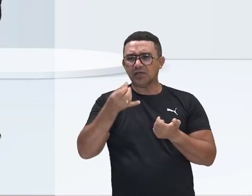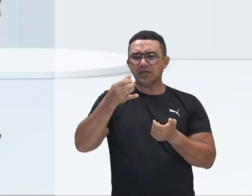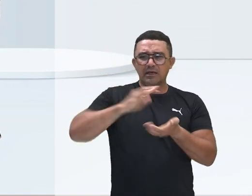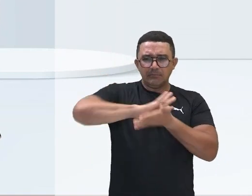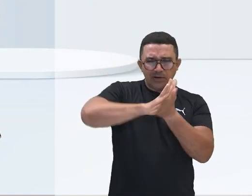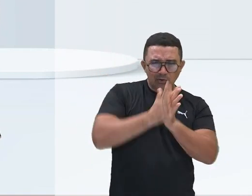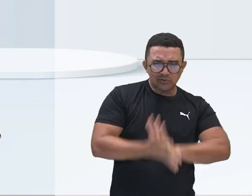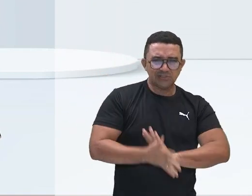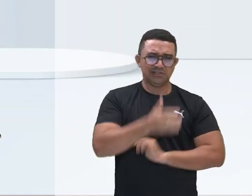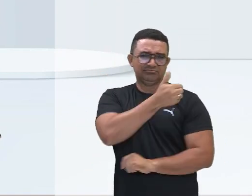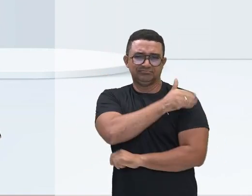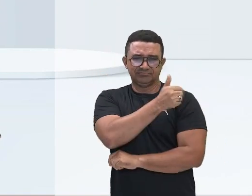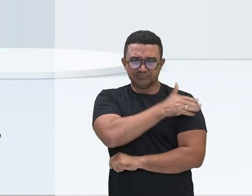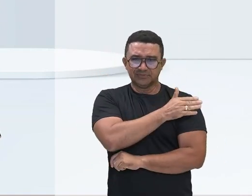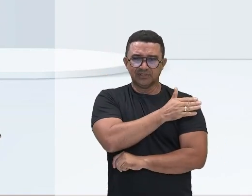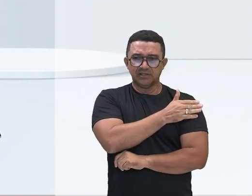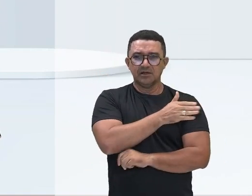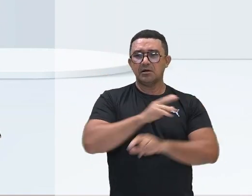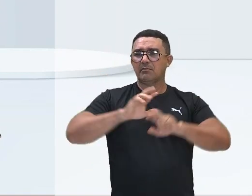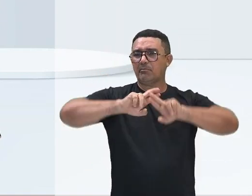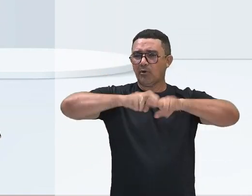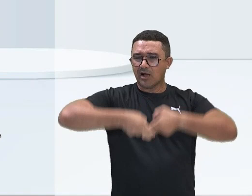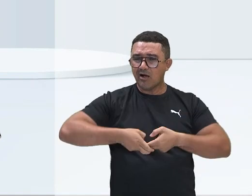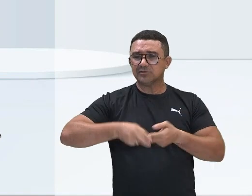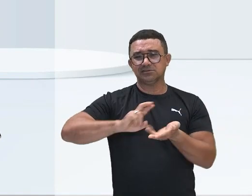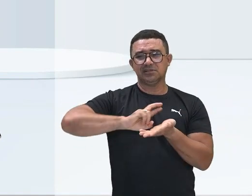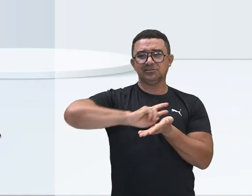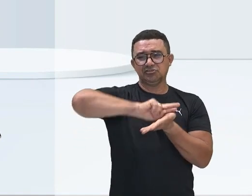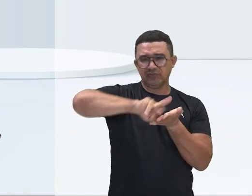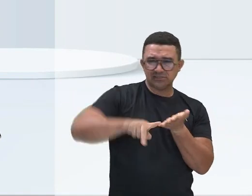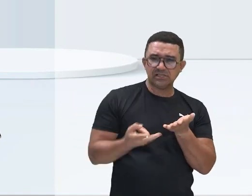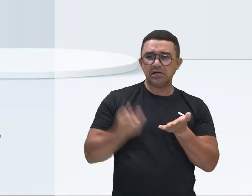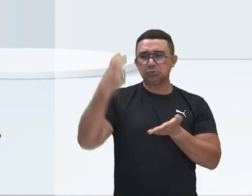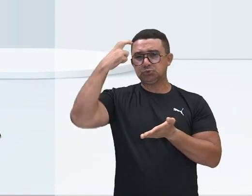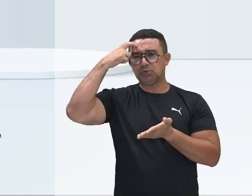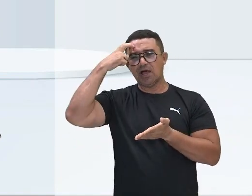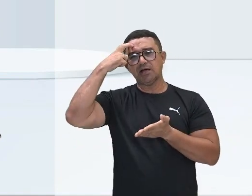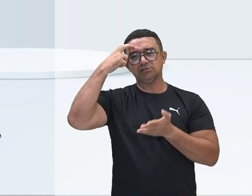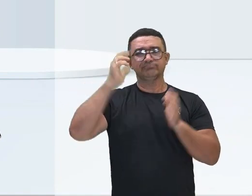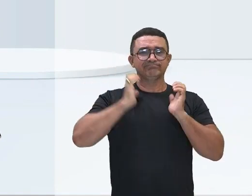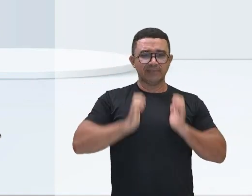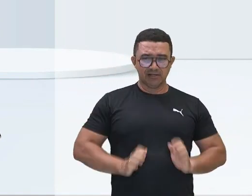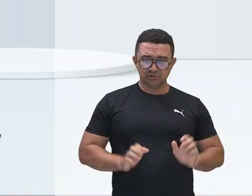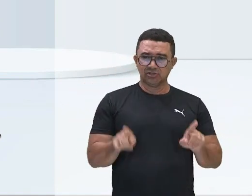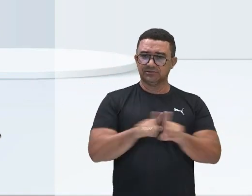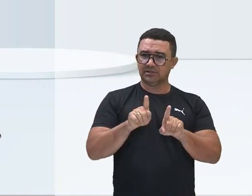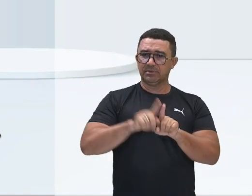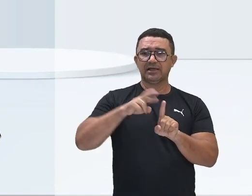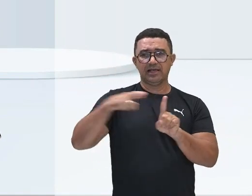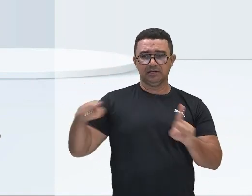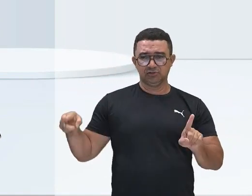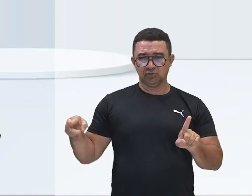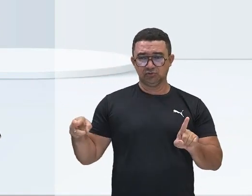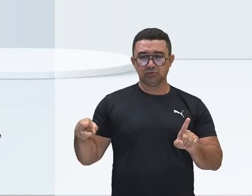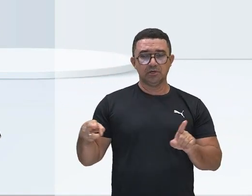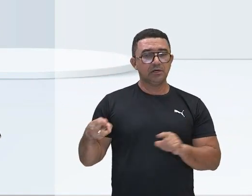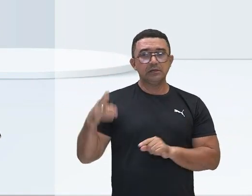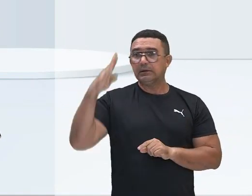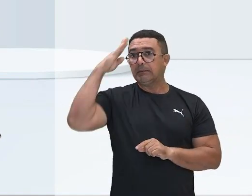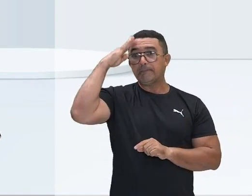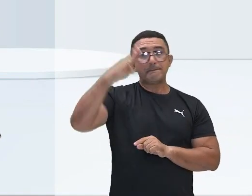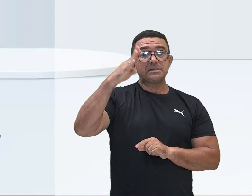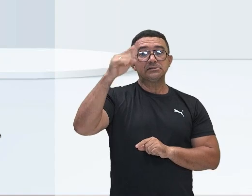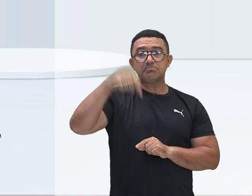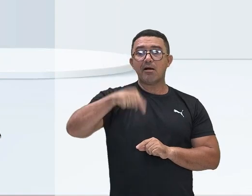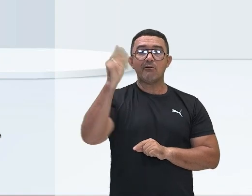respeito em relação à diversidade cultural, étnica, religiosa que a gente tem, principalmente no nosso país, que é um